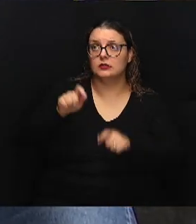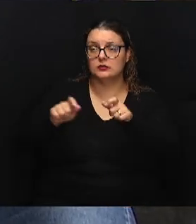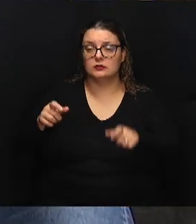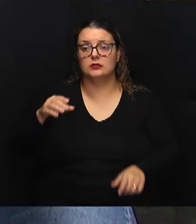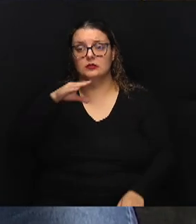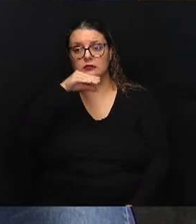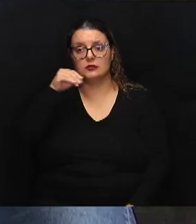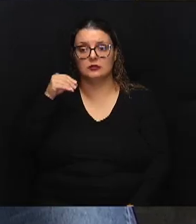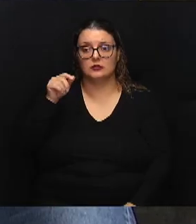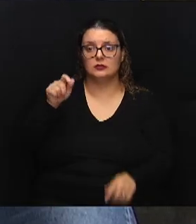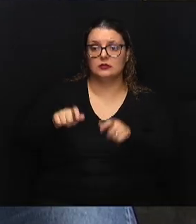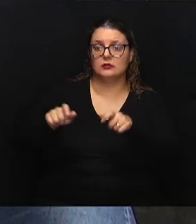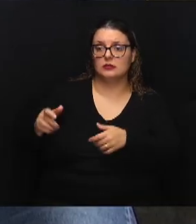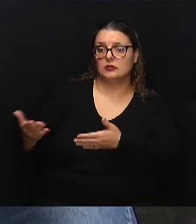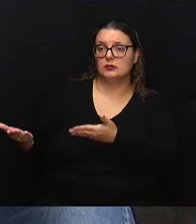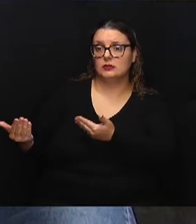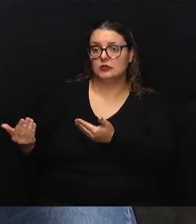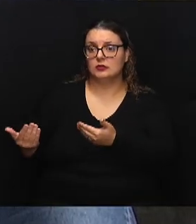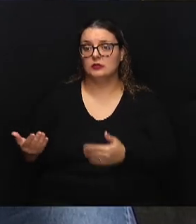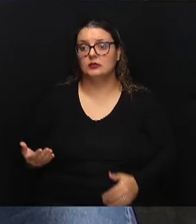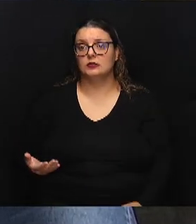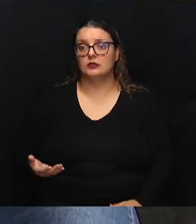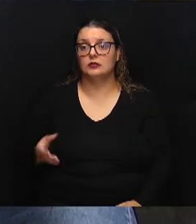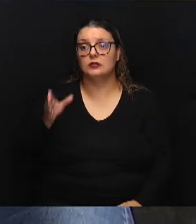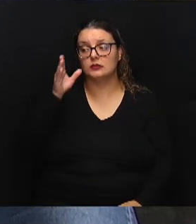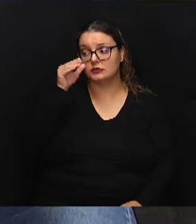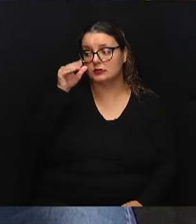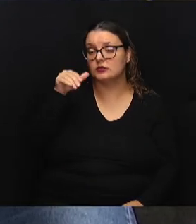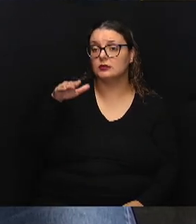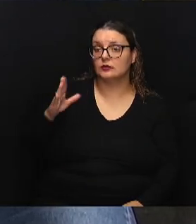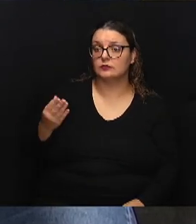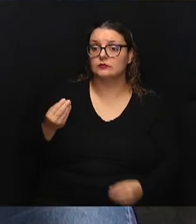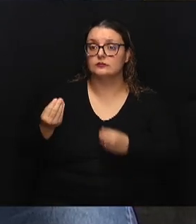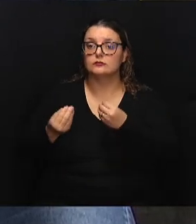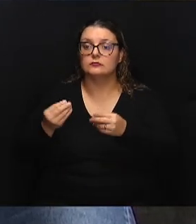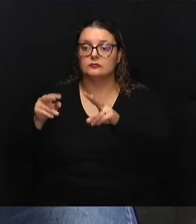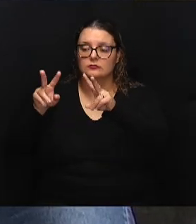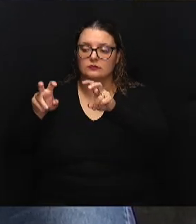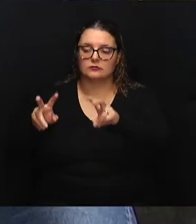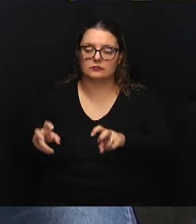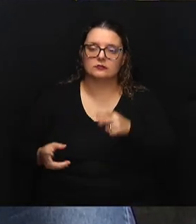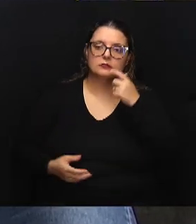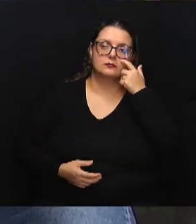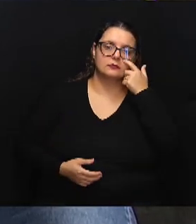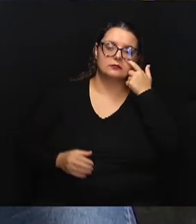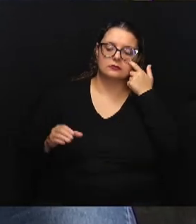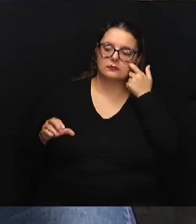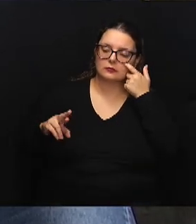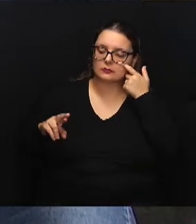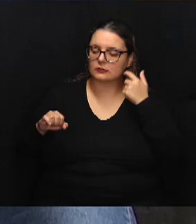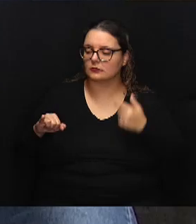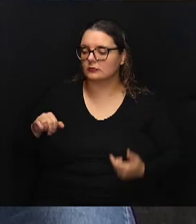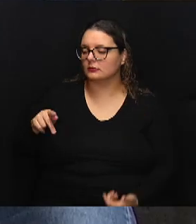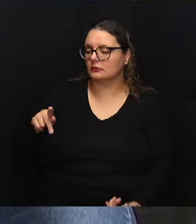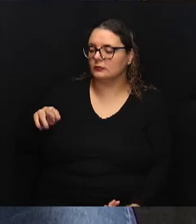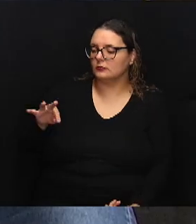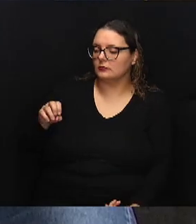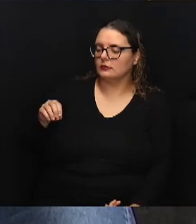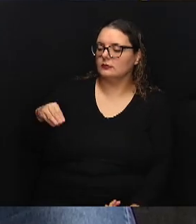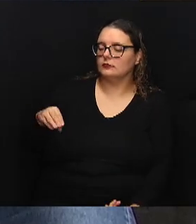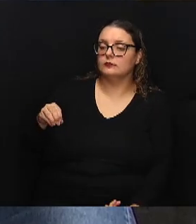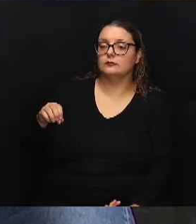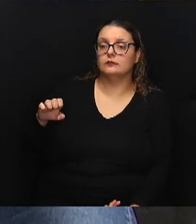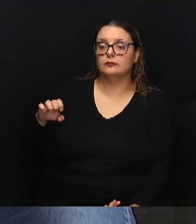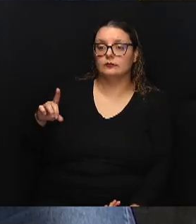adolescentes, os jovens, cada dia mais eles estão curiosos com esses temas, né? Temas como criptomoeda, quando a gente começa a falar